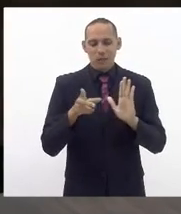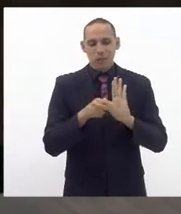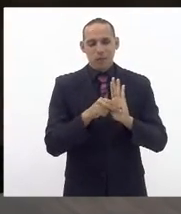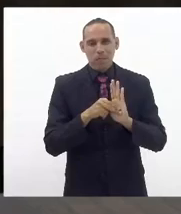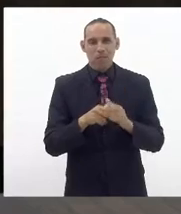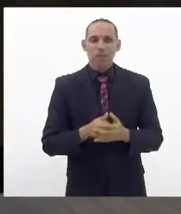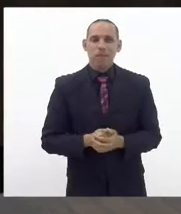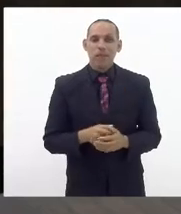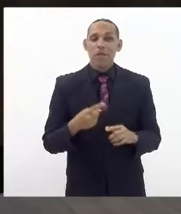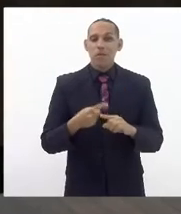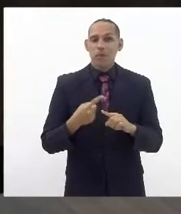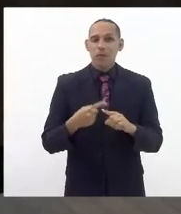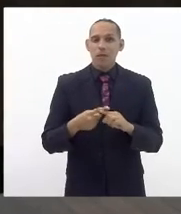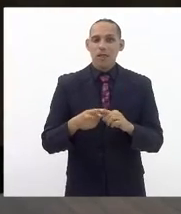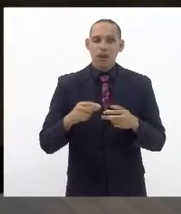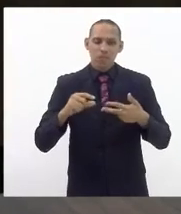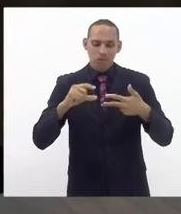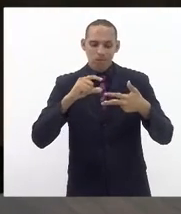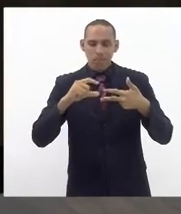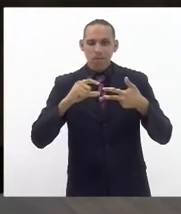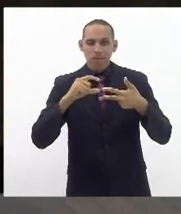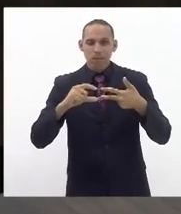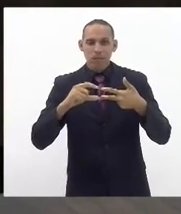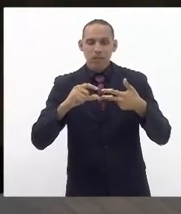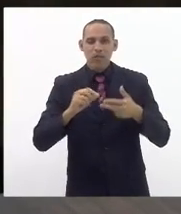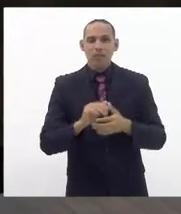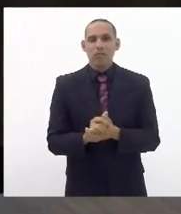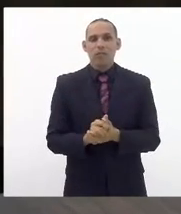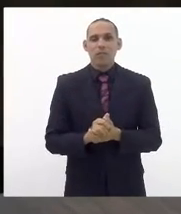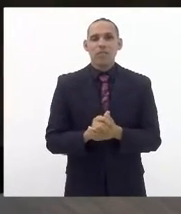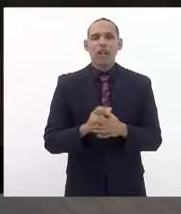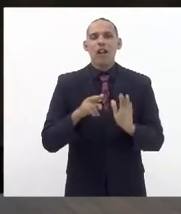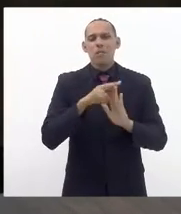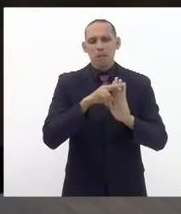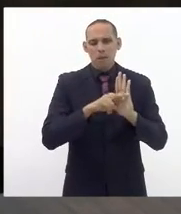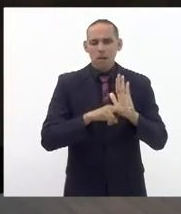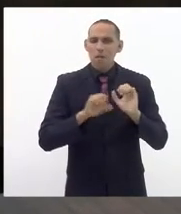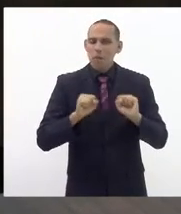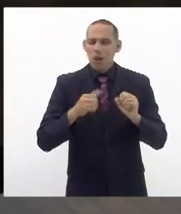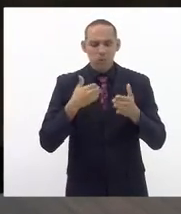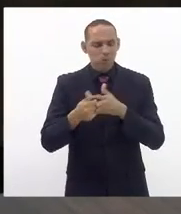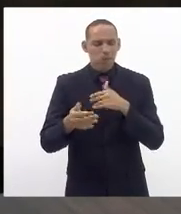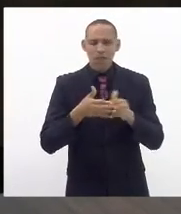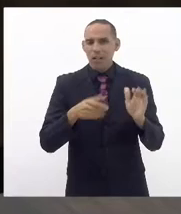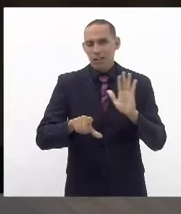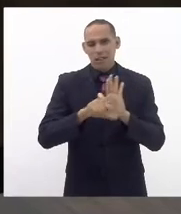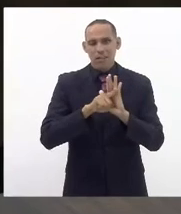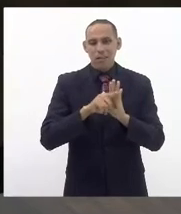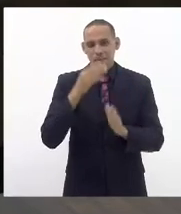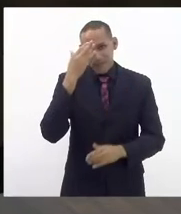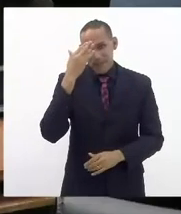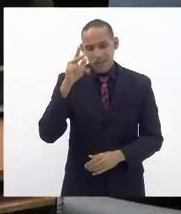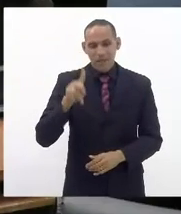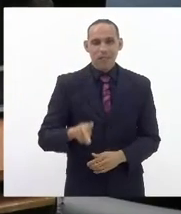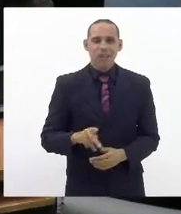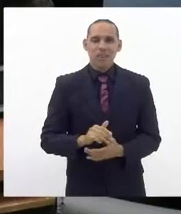emenda, porque o poder Executivo pode regulamentar qualquer lei. Muito obrigado, senhor